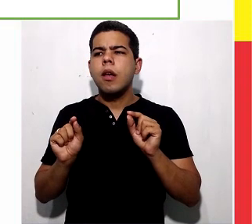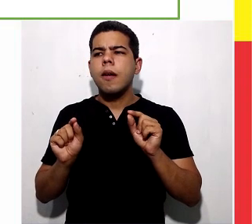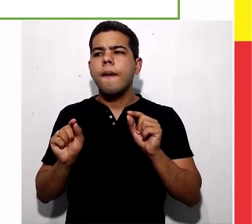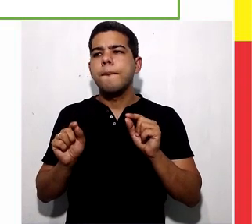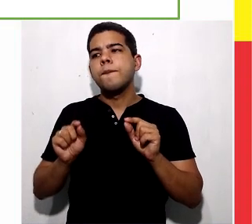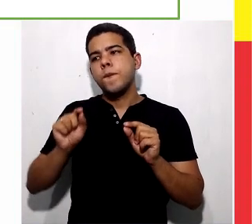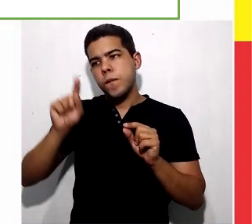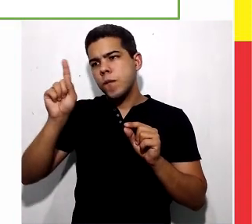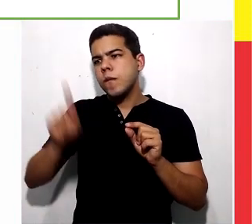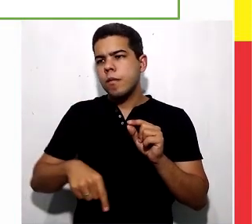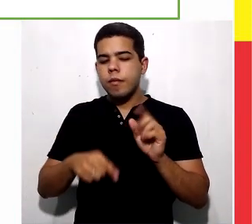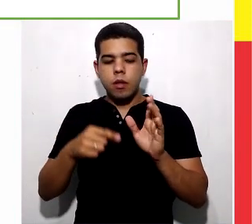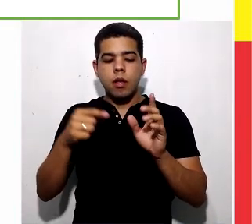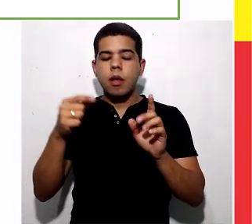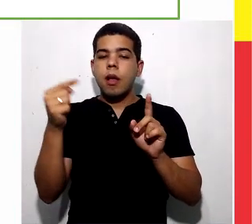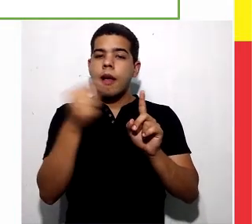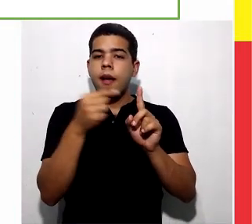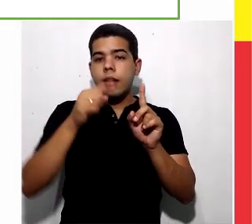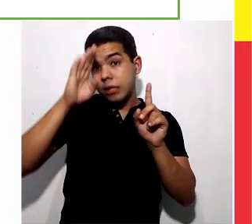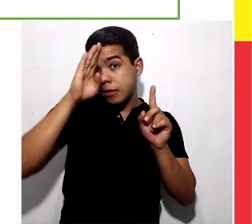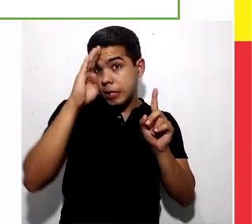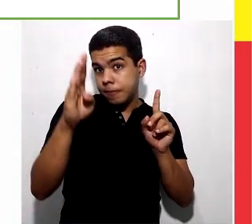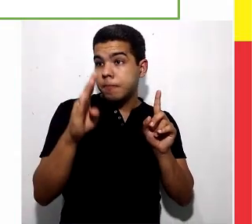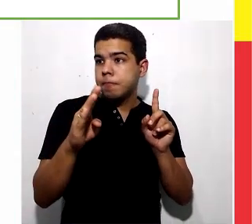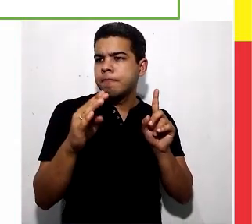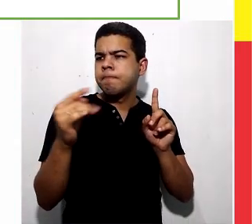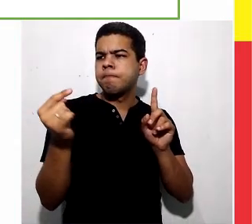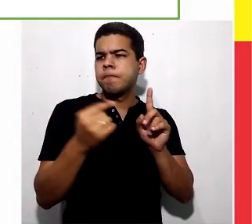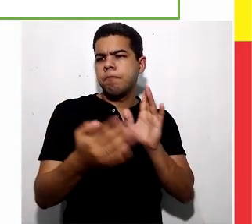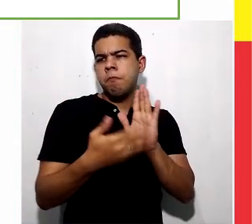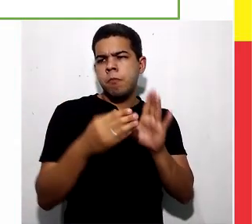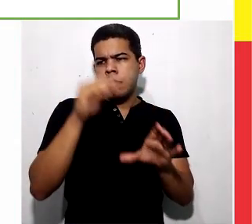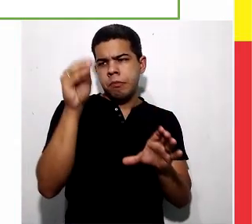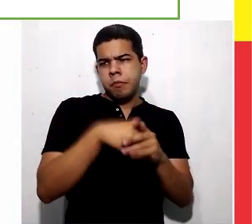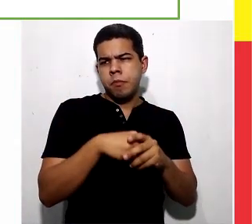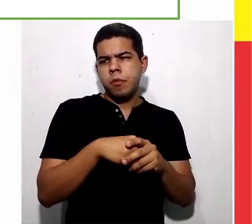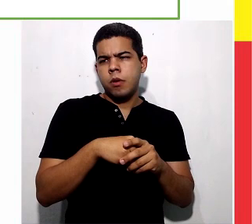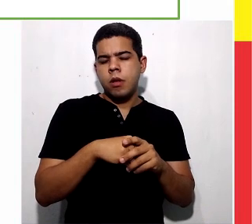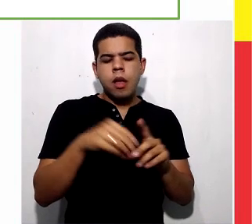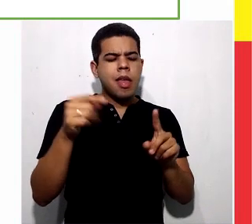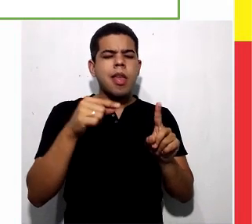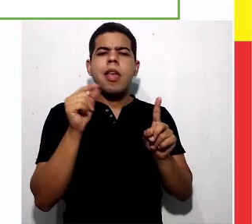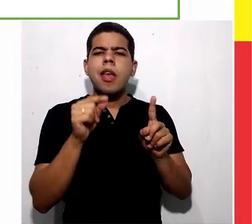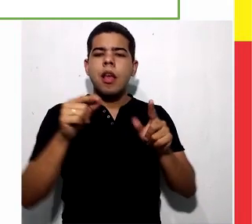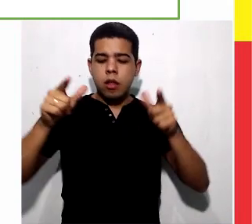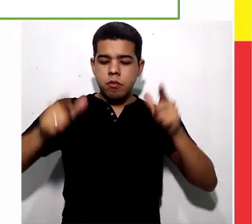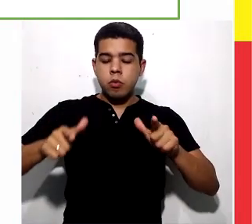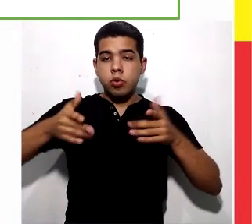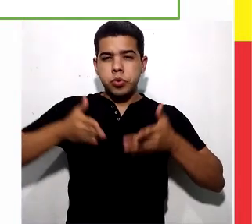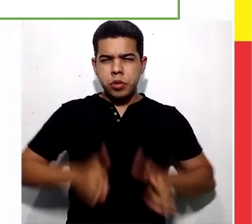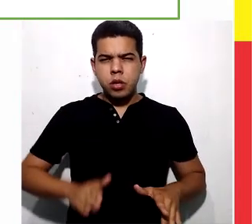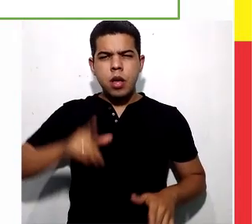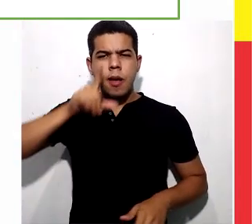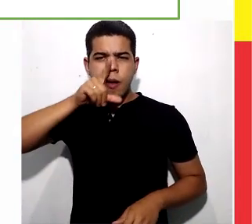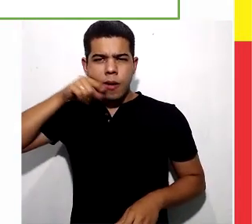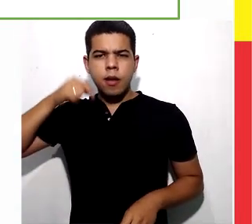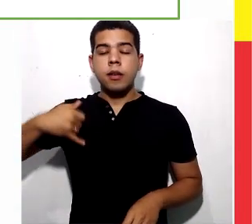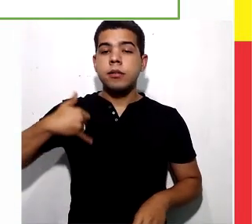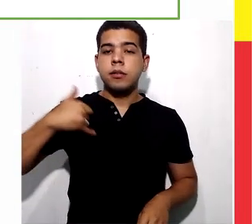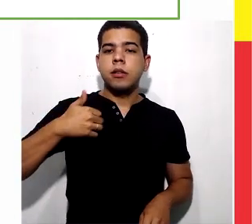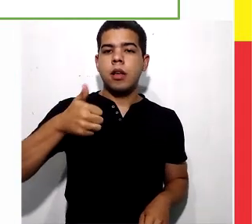a principal, vamos dizer, personagem, e ela trata-se de uma alagoana de 19 anos,